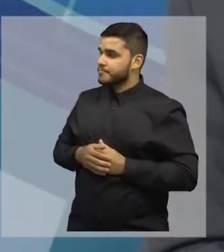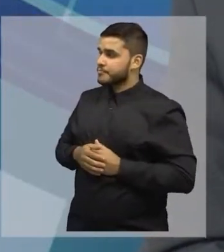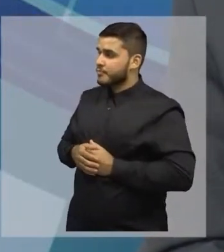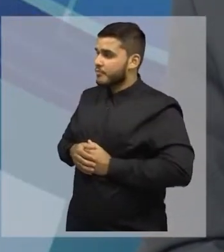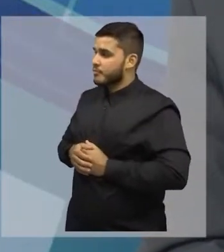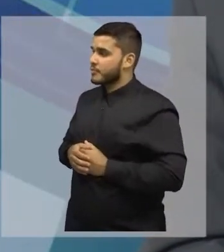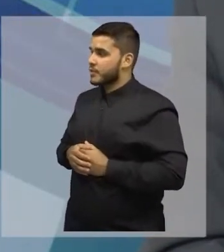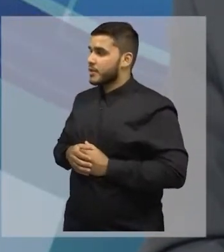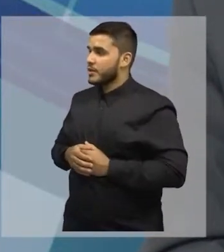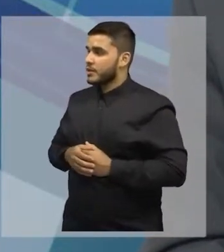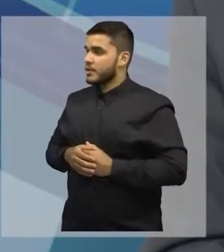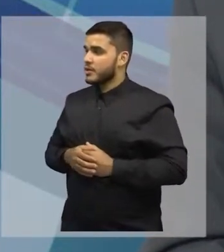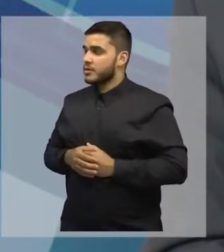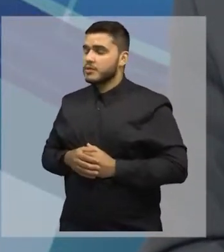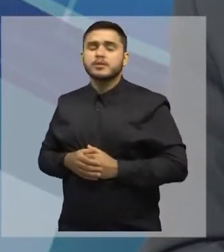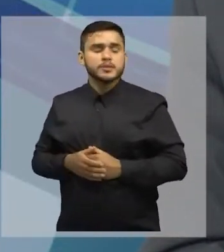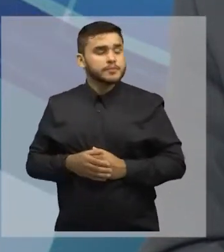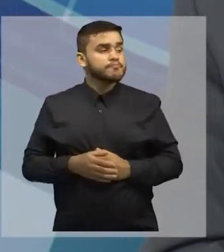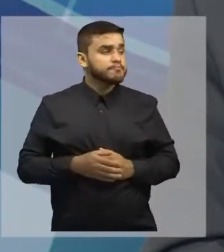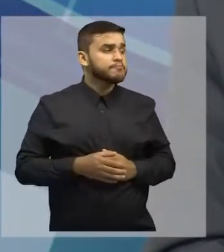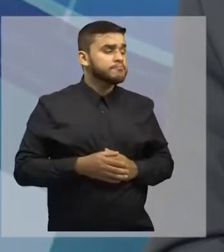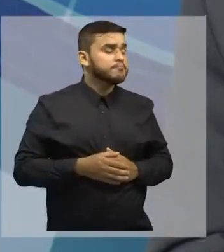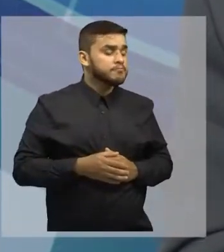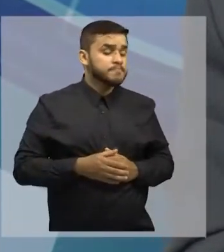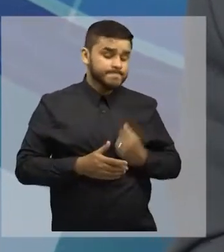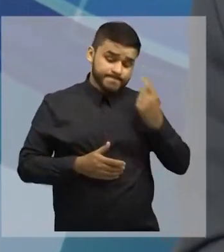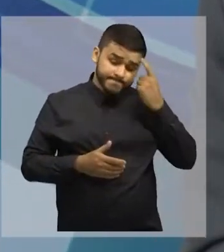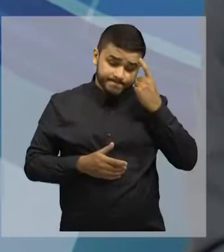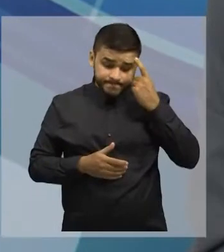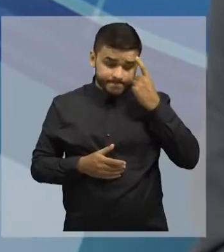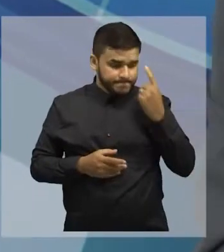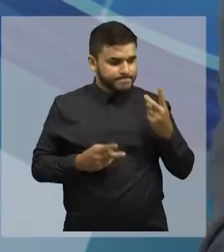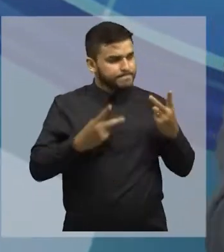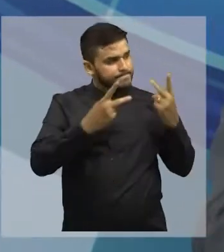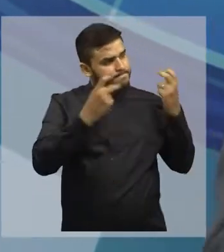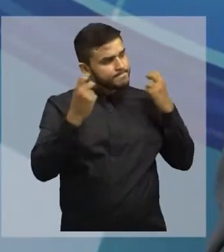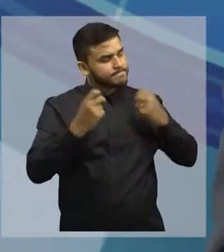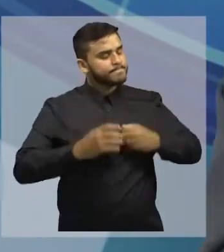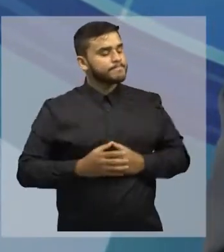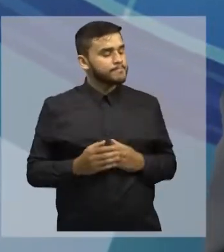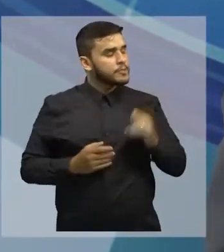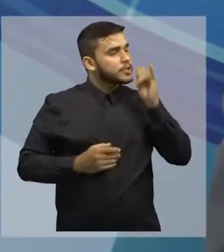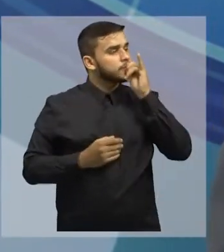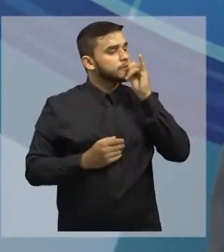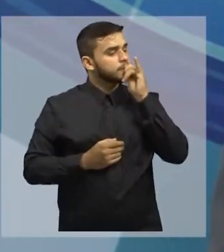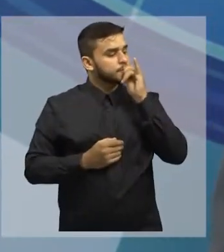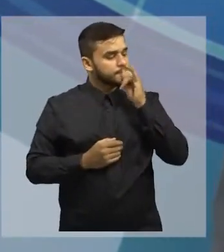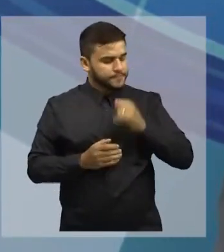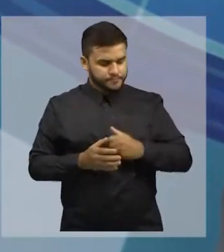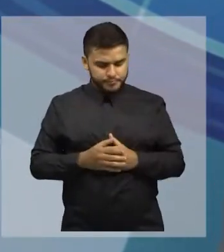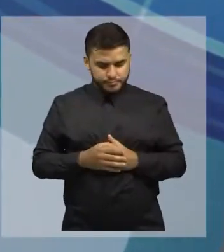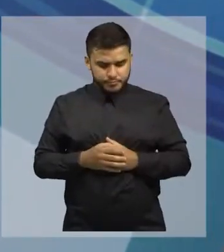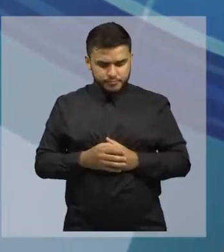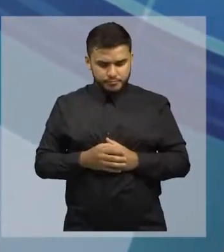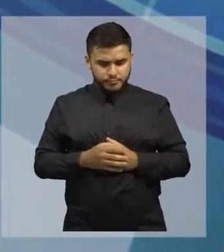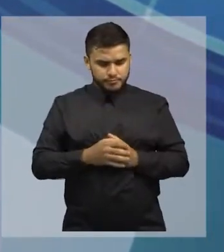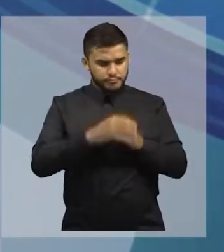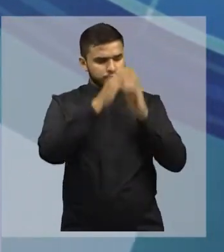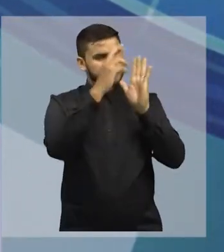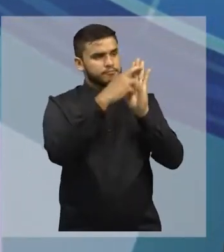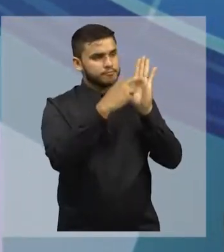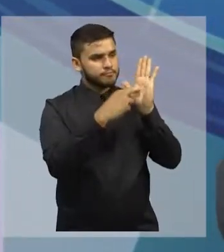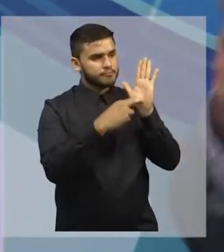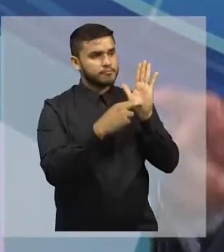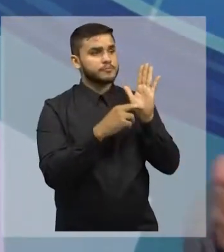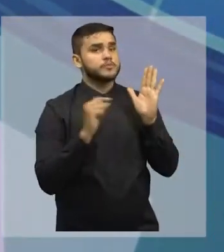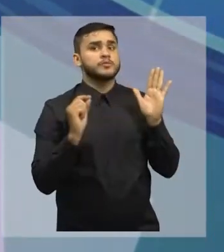Fiesp da vida. Virou algo, né, complicado, sim. A gente tem, por exemplo, a reforma que se colocava,